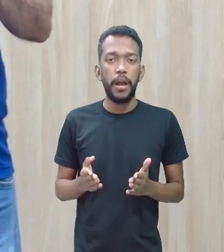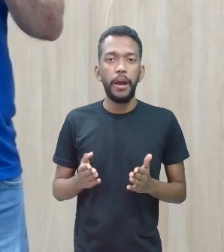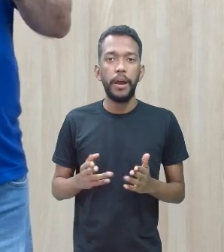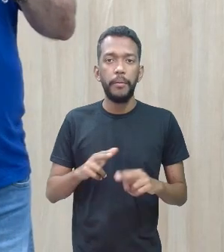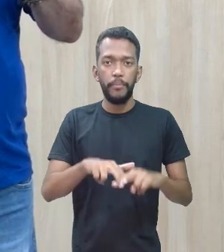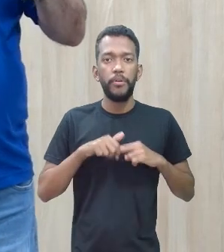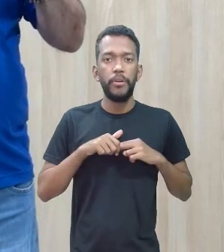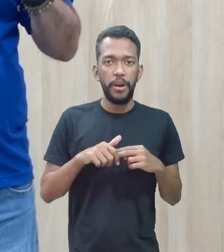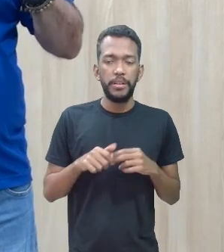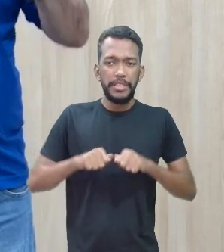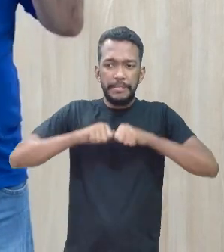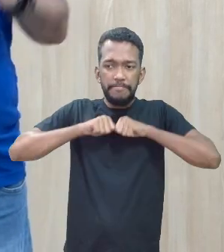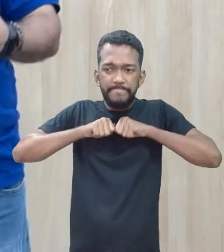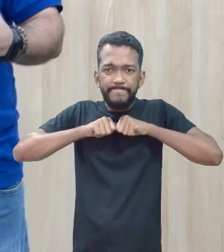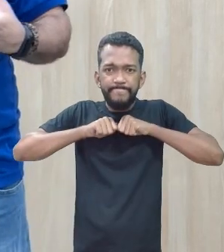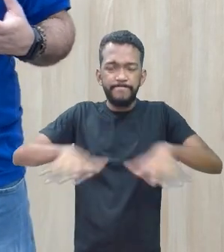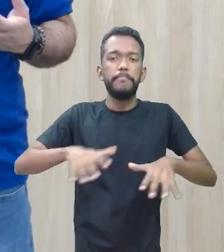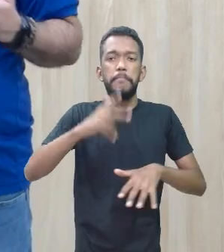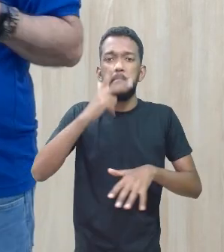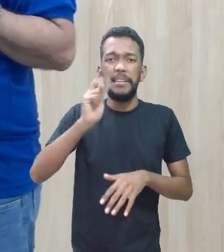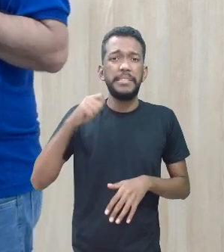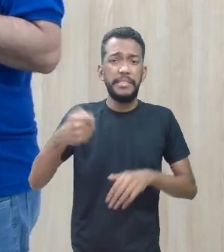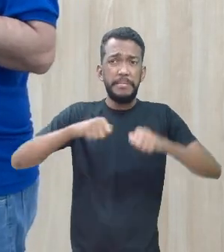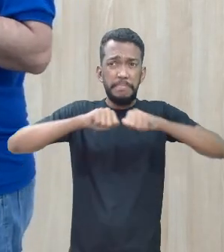uma praga, né, que é o racismo.